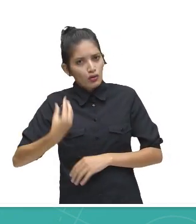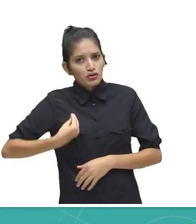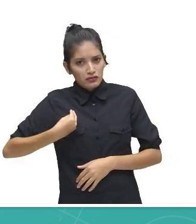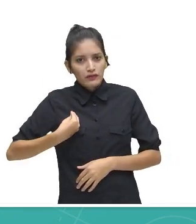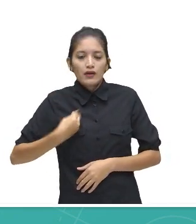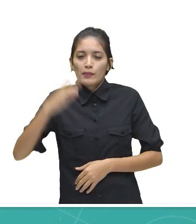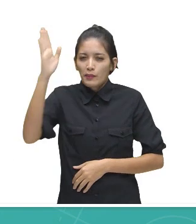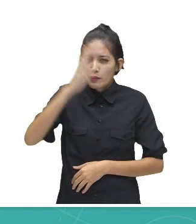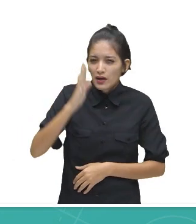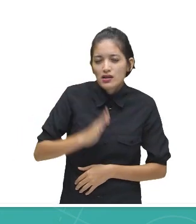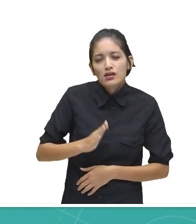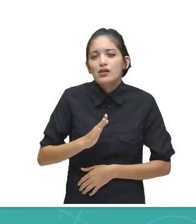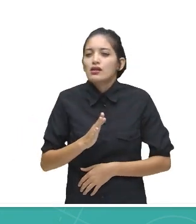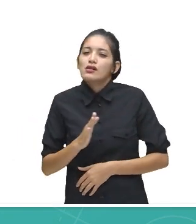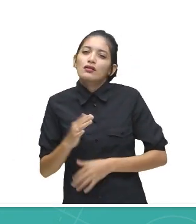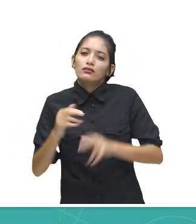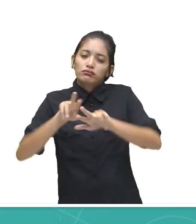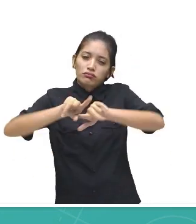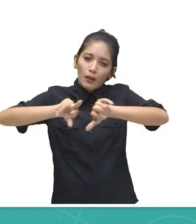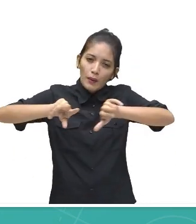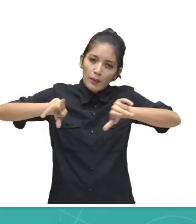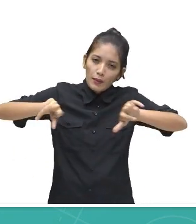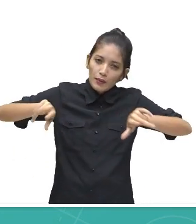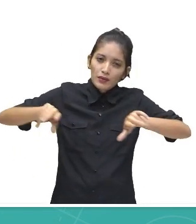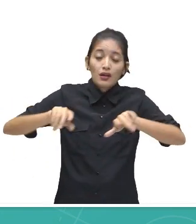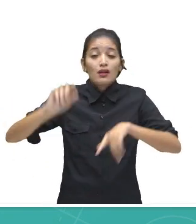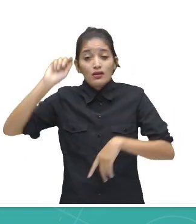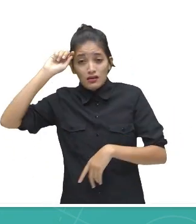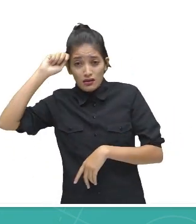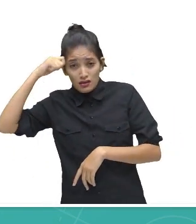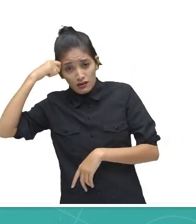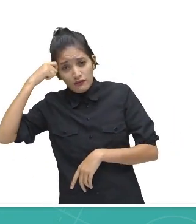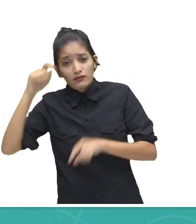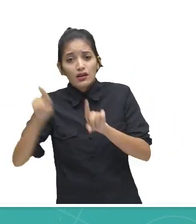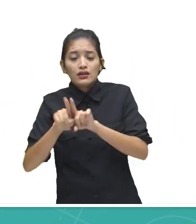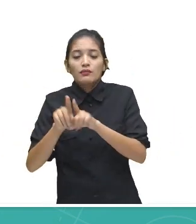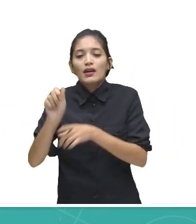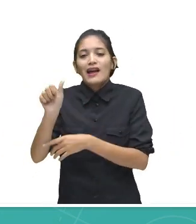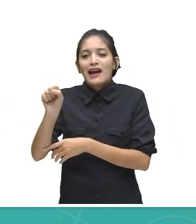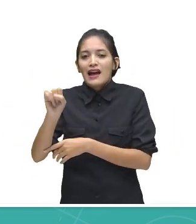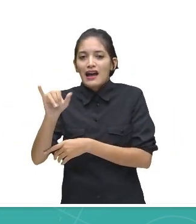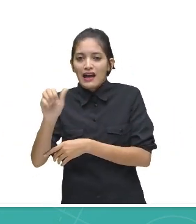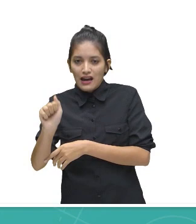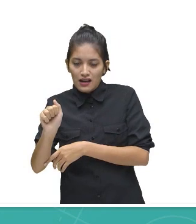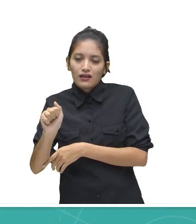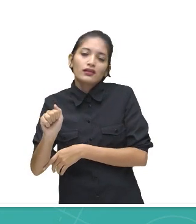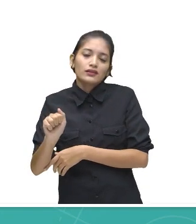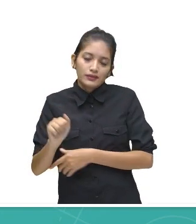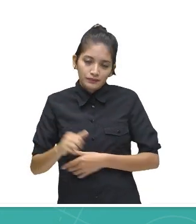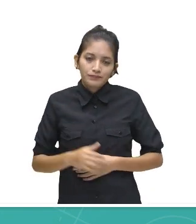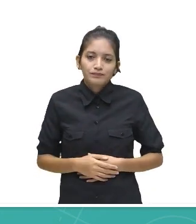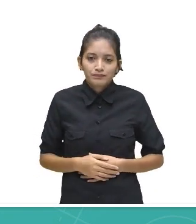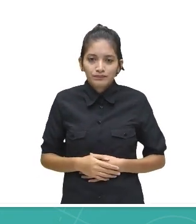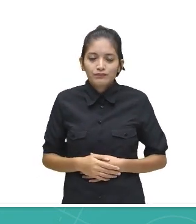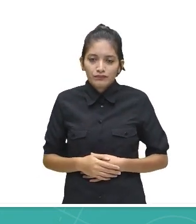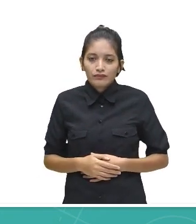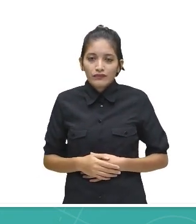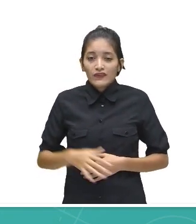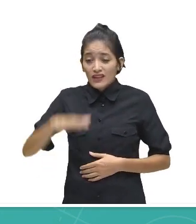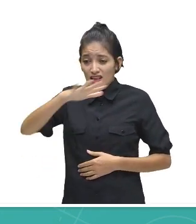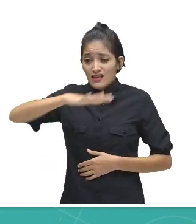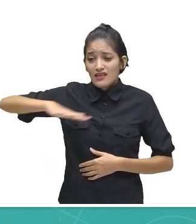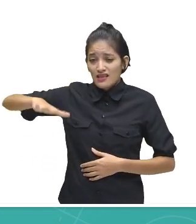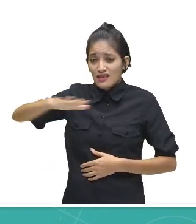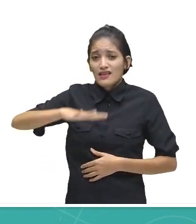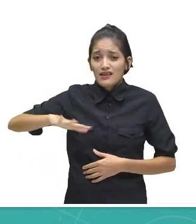do Brasil, América Central, boa parte da África e da Ásia também, como a gente pode ver aqui, da Oceania também, fica na parte mais central